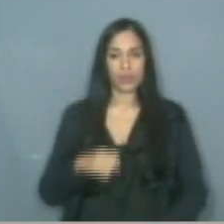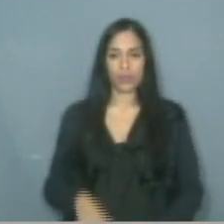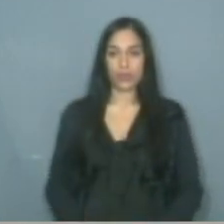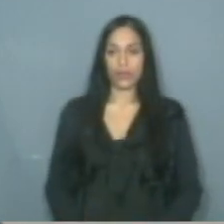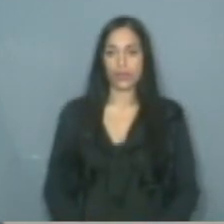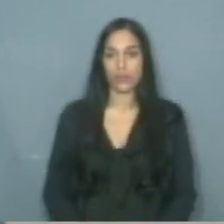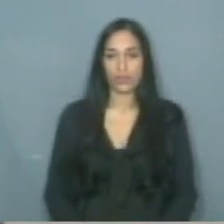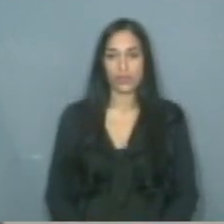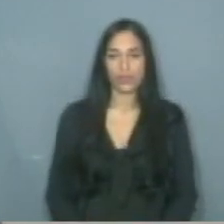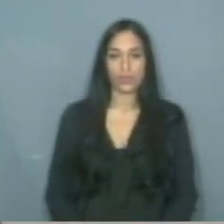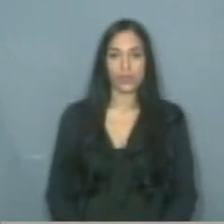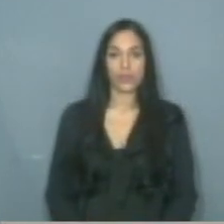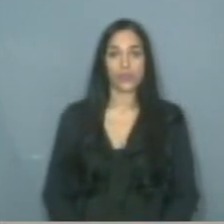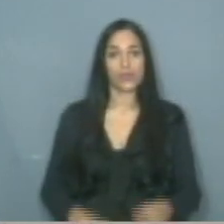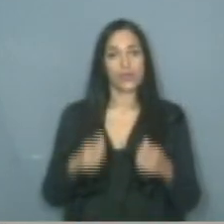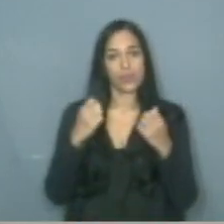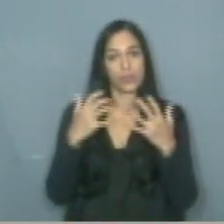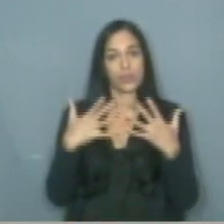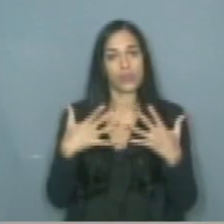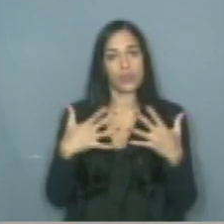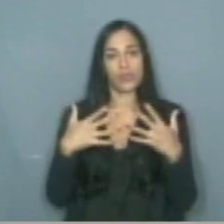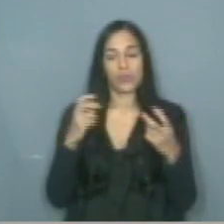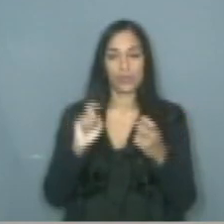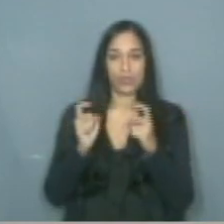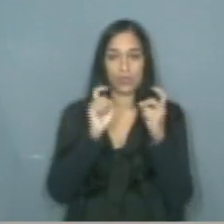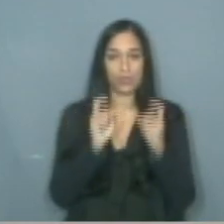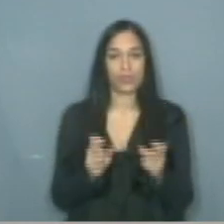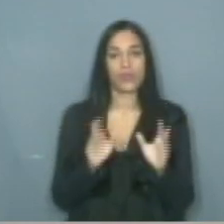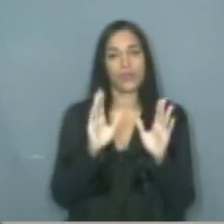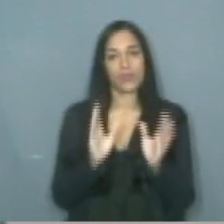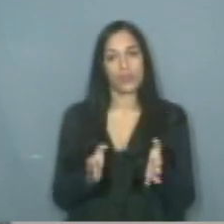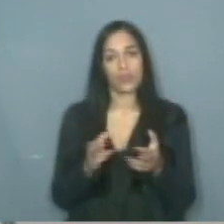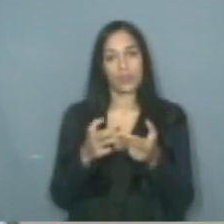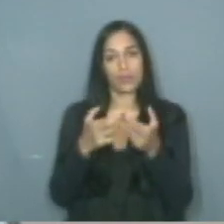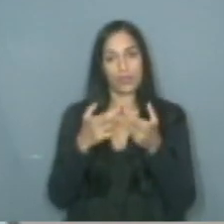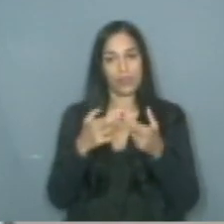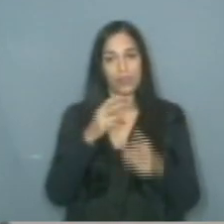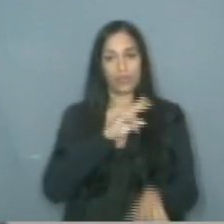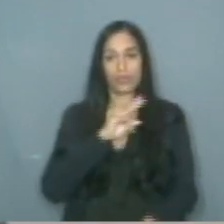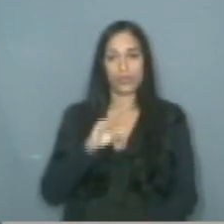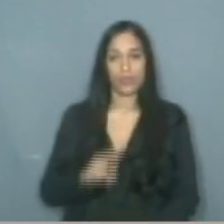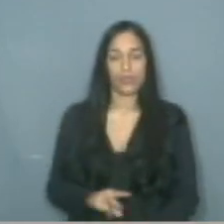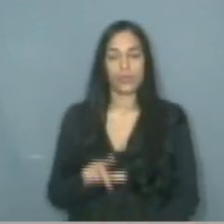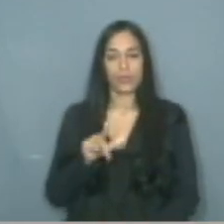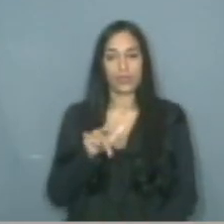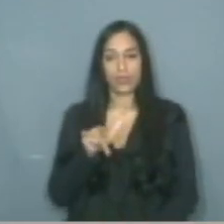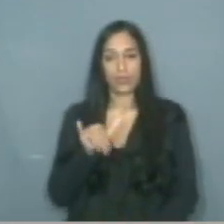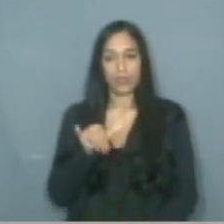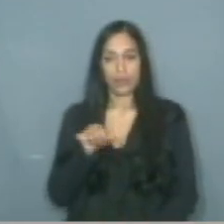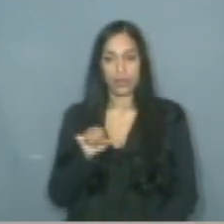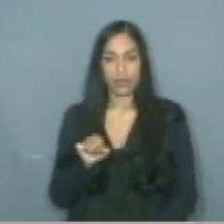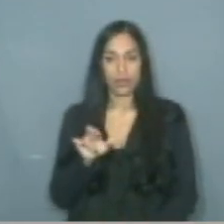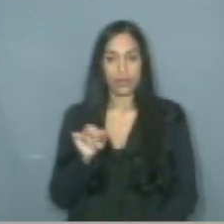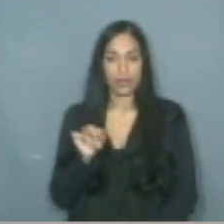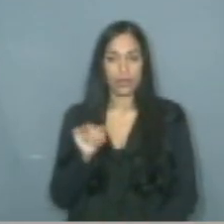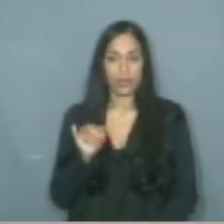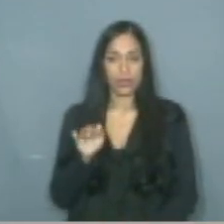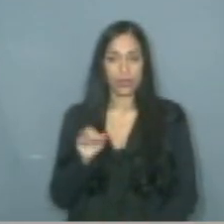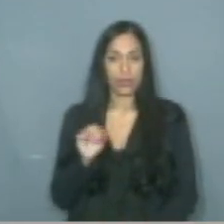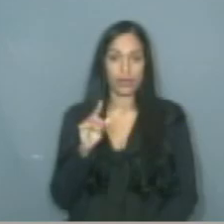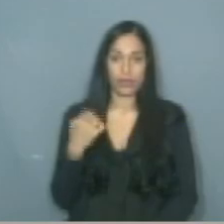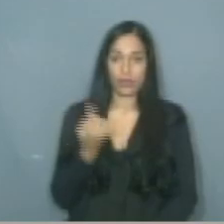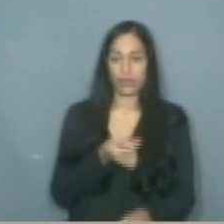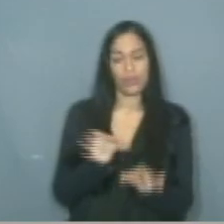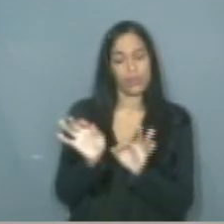já amplamente discutido. Requerimentos do vereador Luiz Eustáquio. A gente